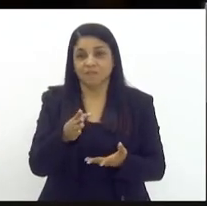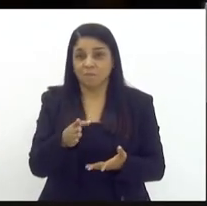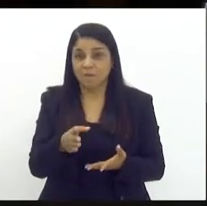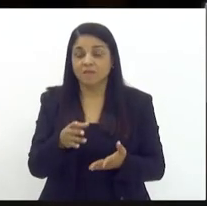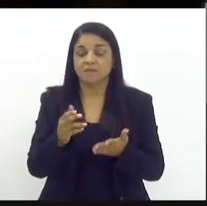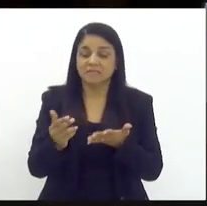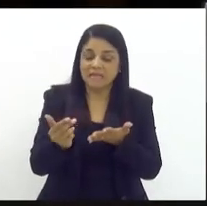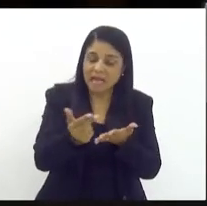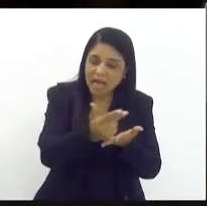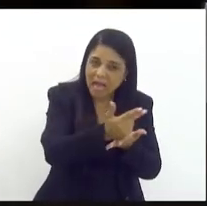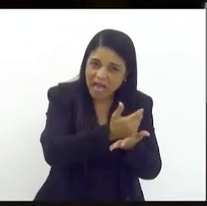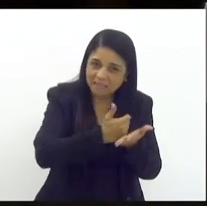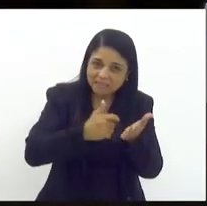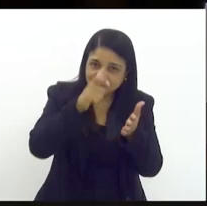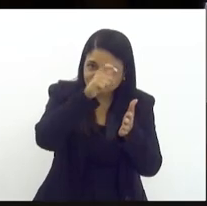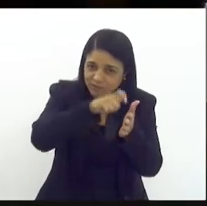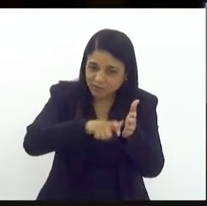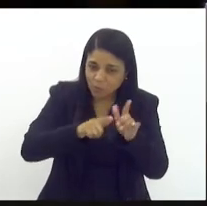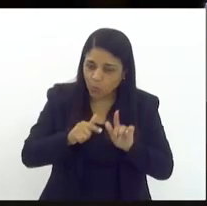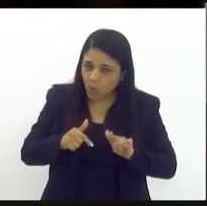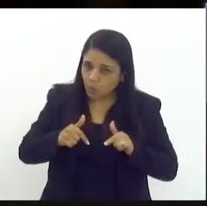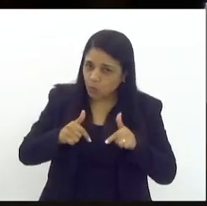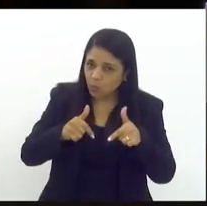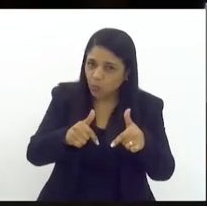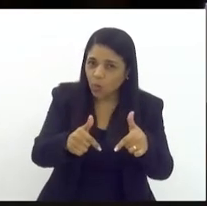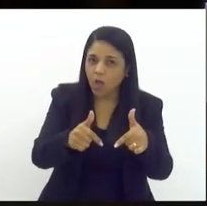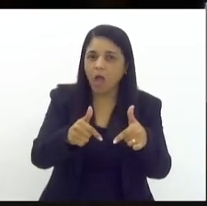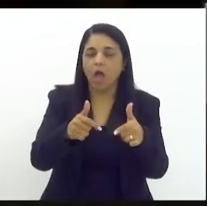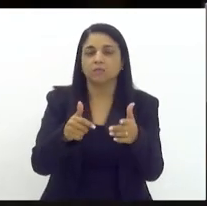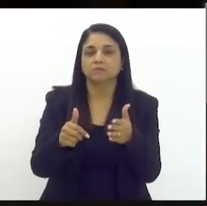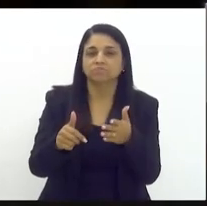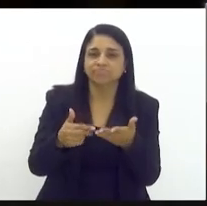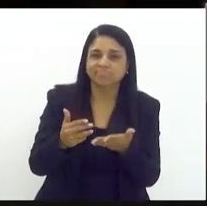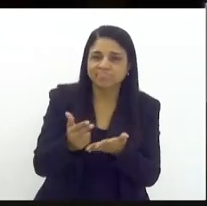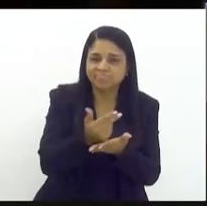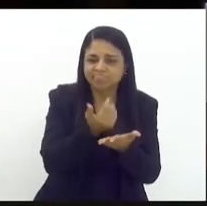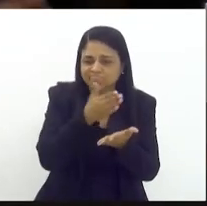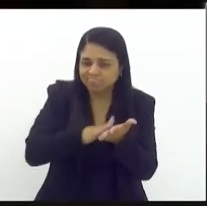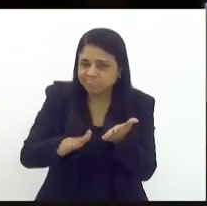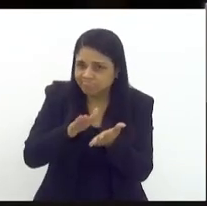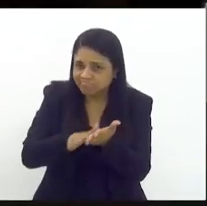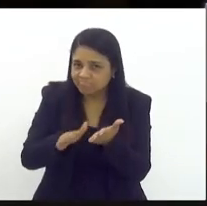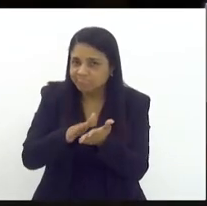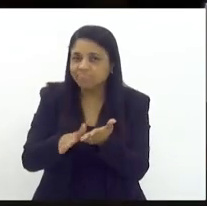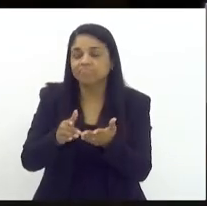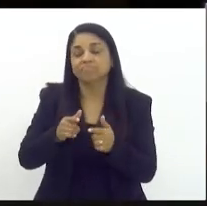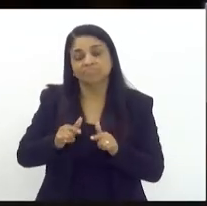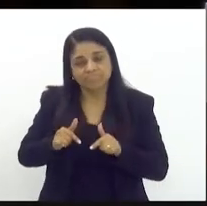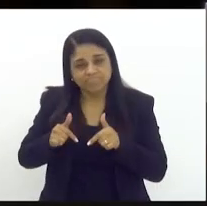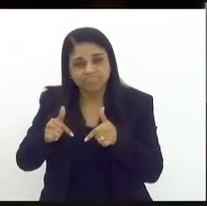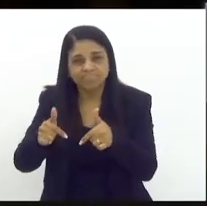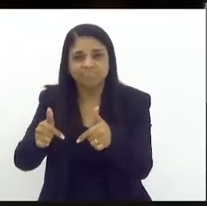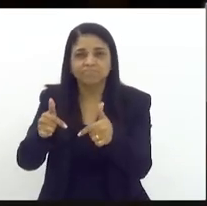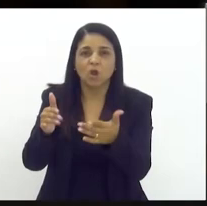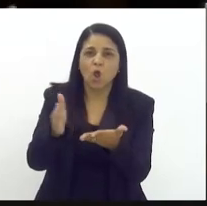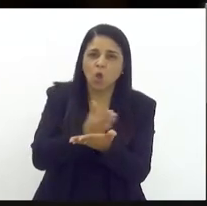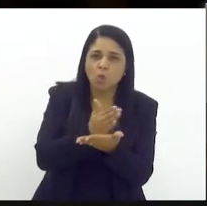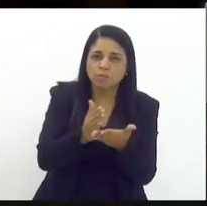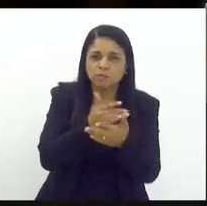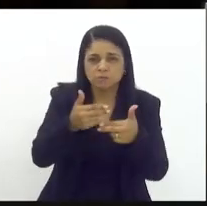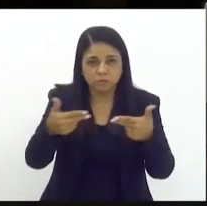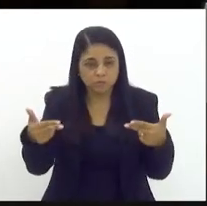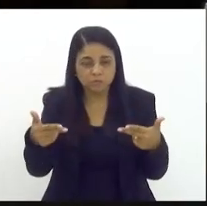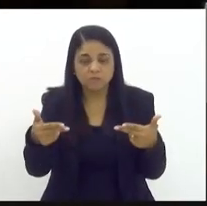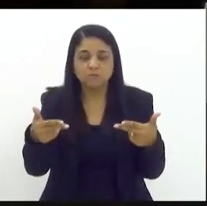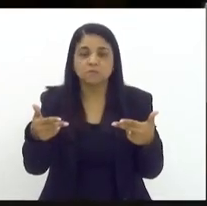que é na tributação direta atuando sobre benefícios tributários gastos tributários e atuando sobre algumas coisas que nós temos